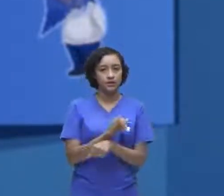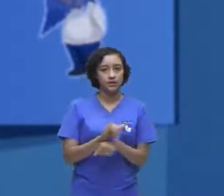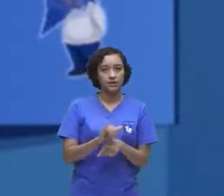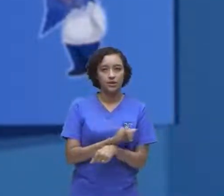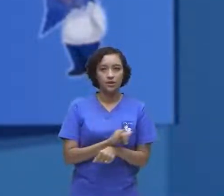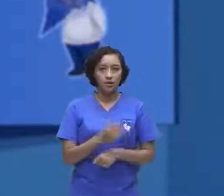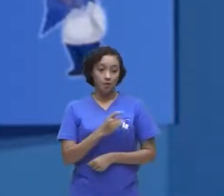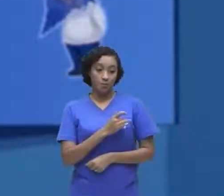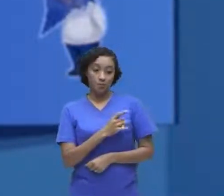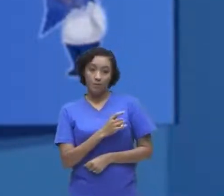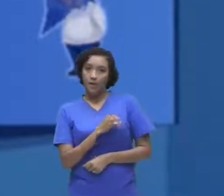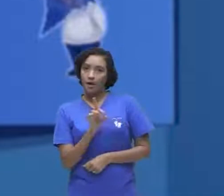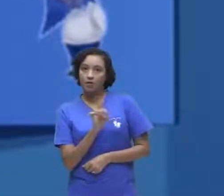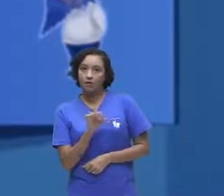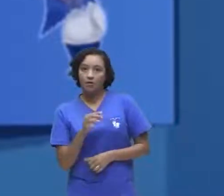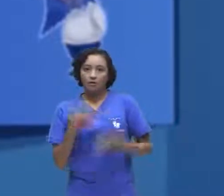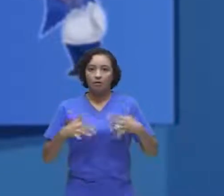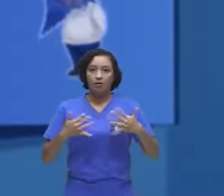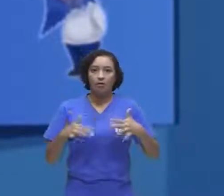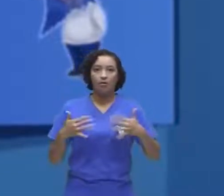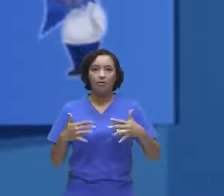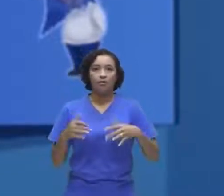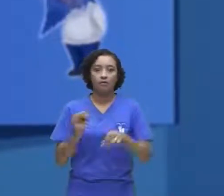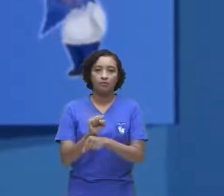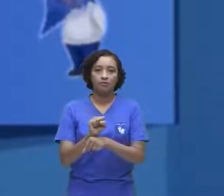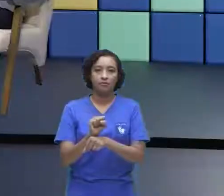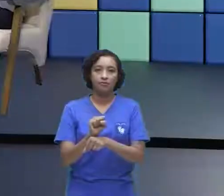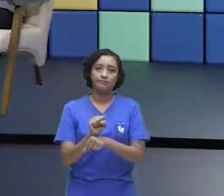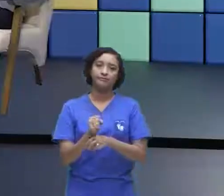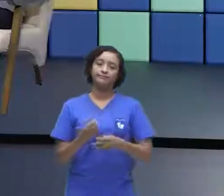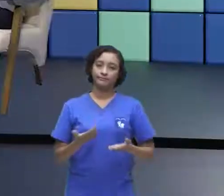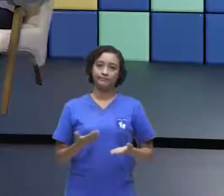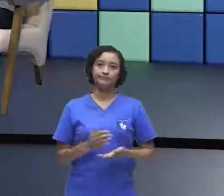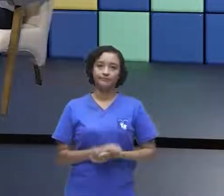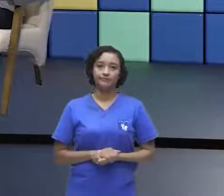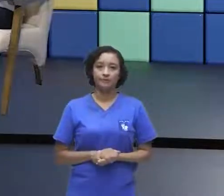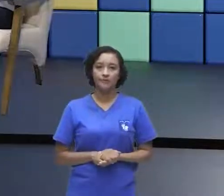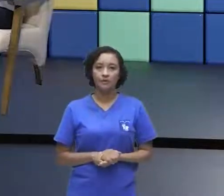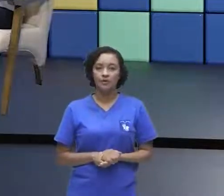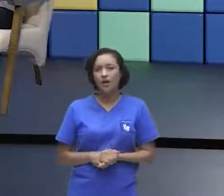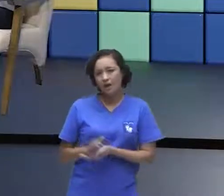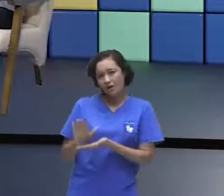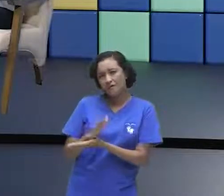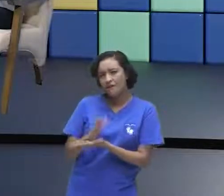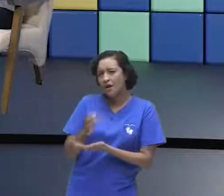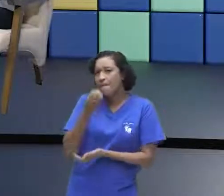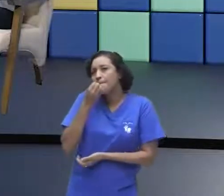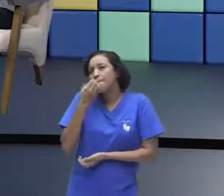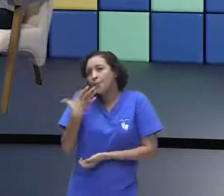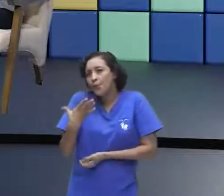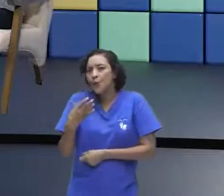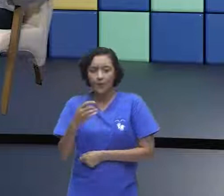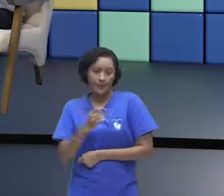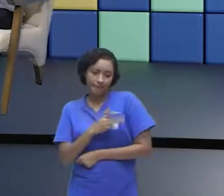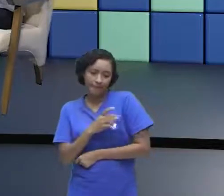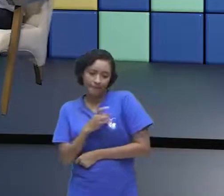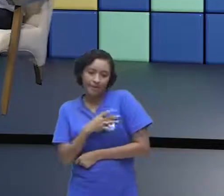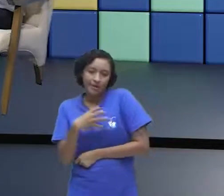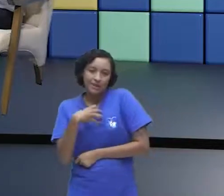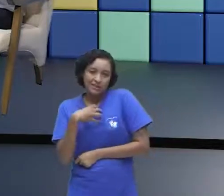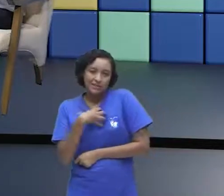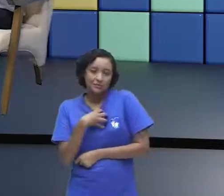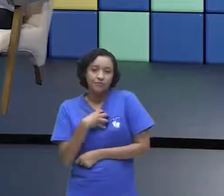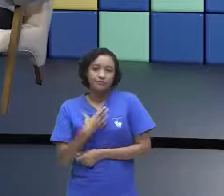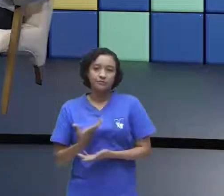não travar, né, e não paralisar. Porque às vezes é bom sentir aquele medinho, aquele friozinho na barriga, né? Às vezes dá pra